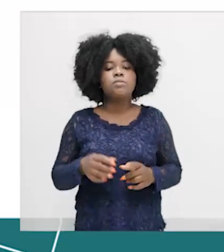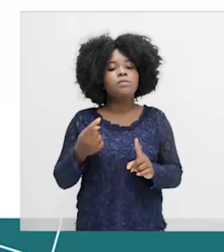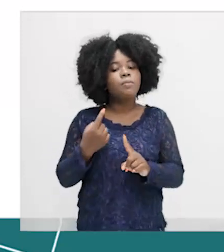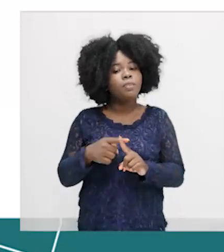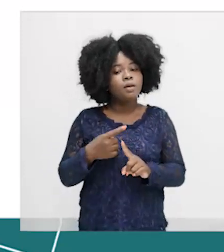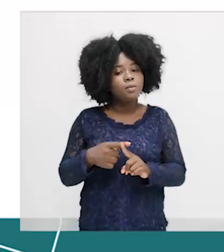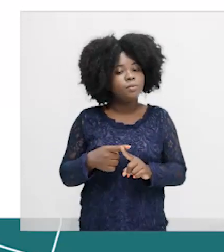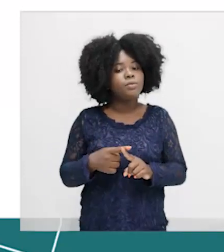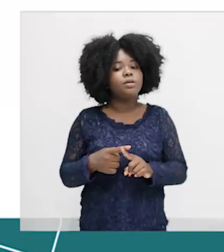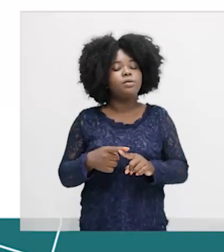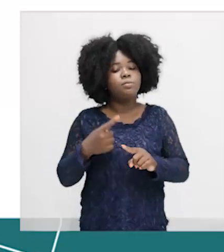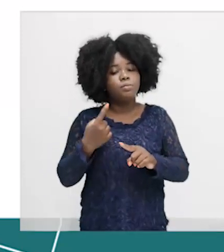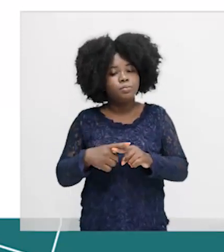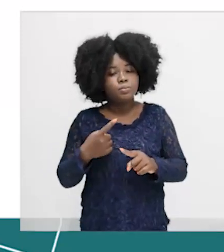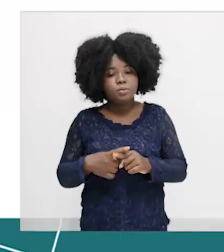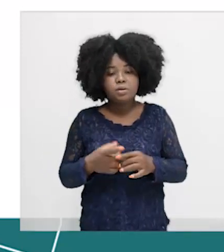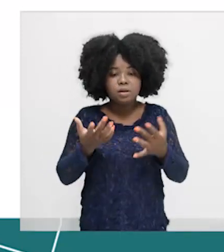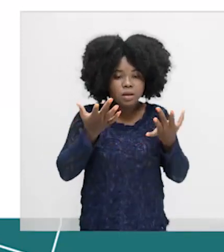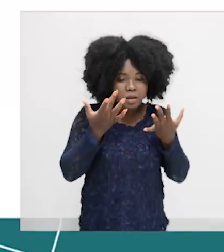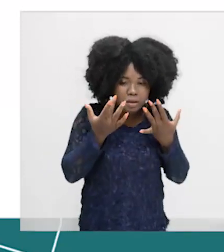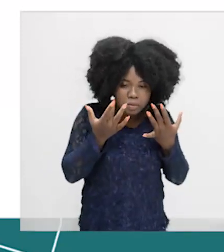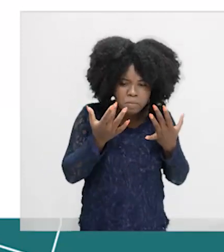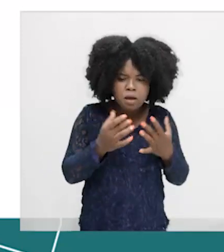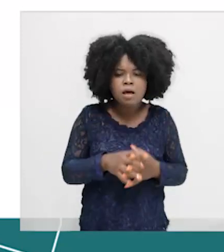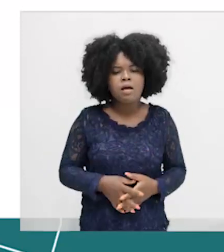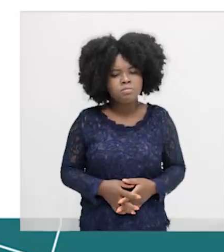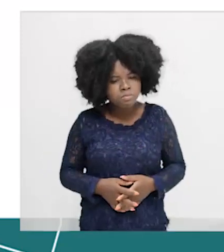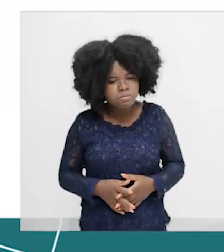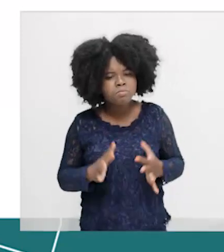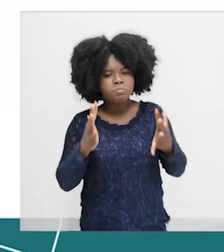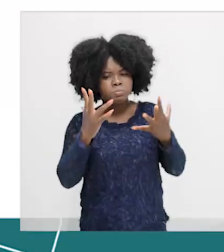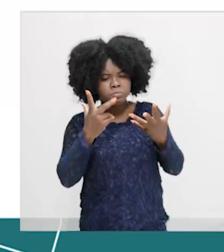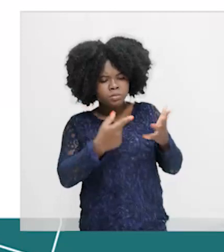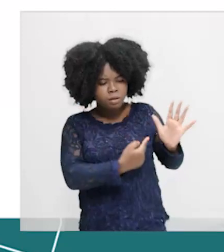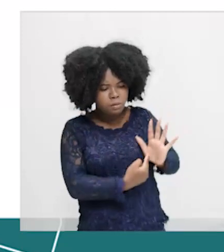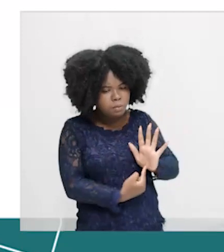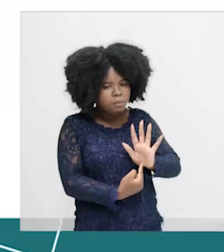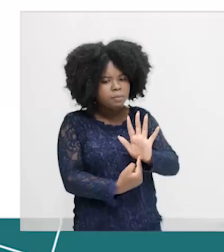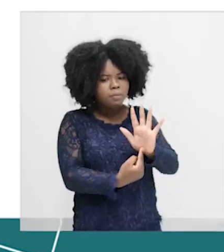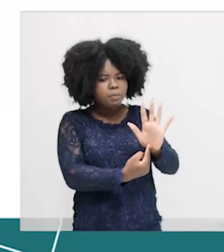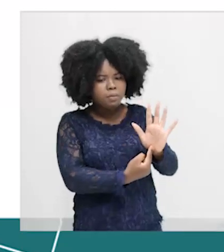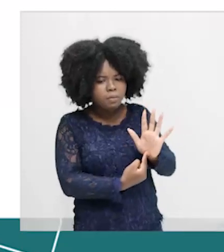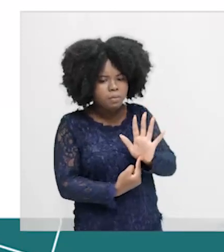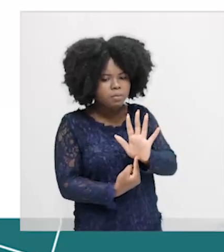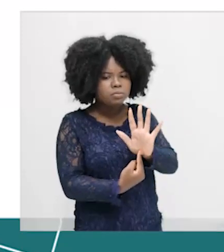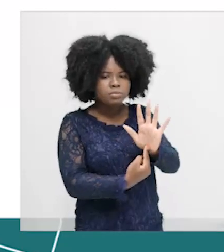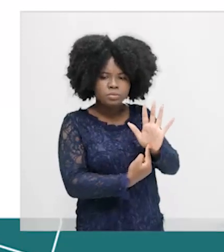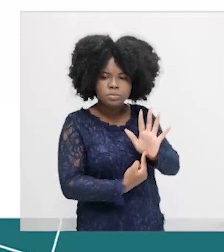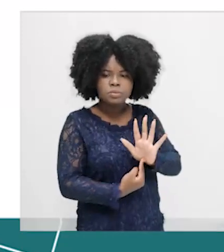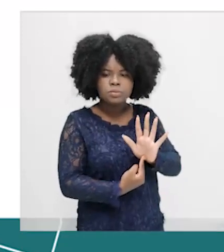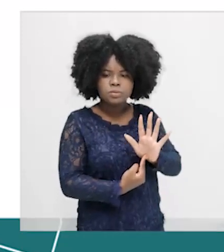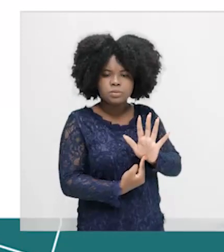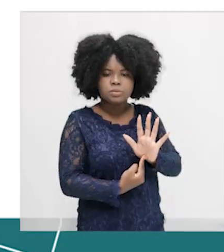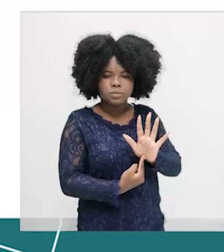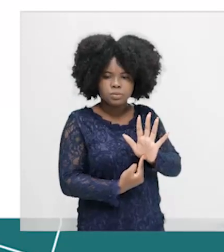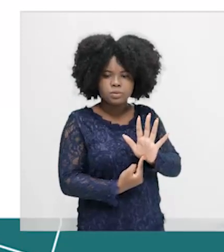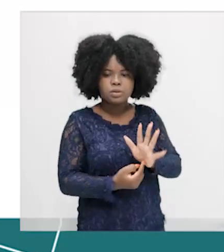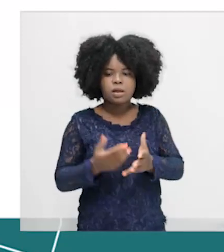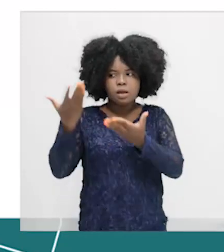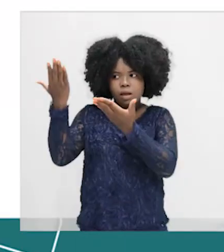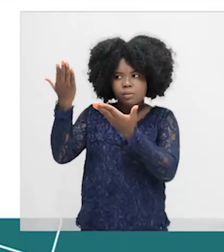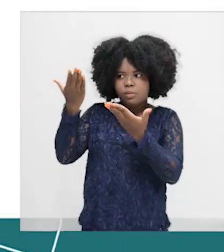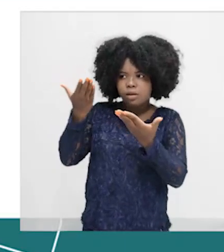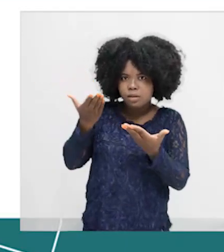essencialmente é uma arte contemplativa, é uma arte que tem a necessidade de expressar a presença com o divino, então tem uma ligação muito